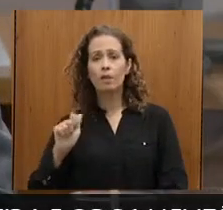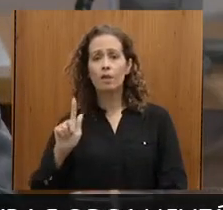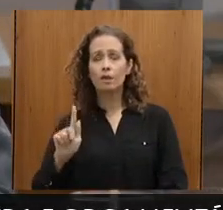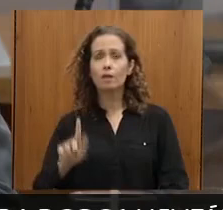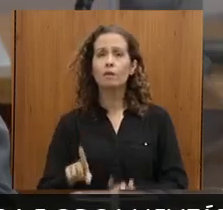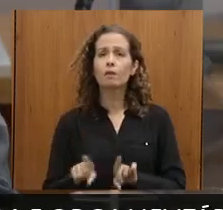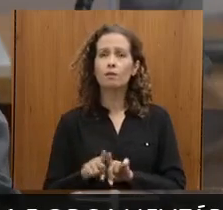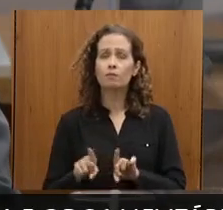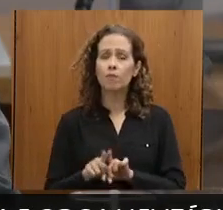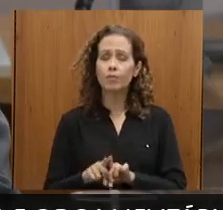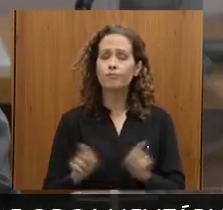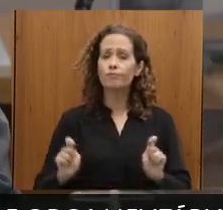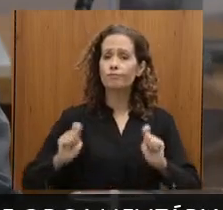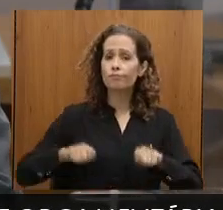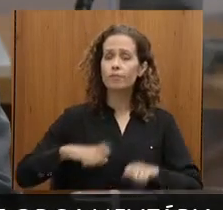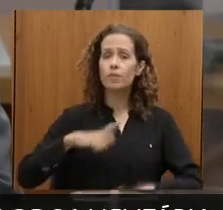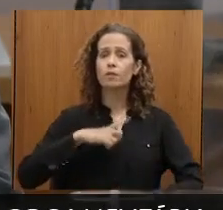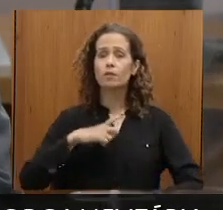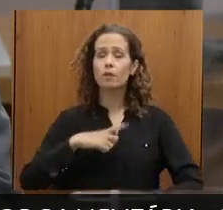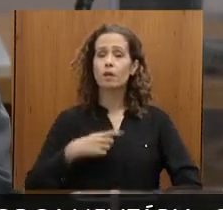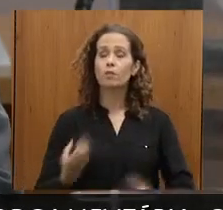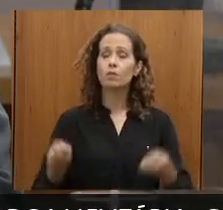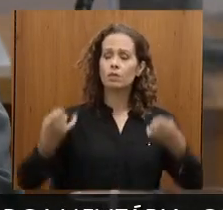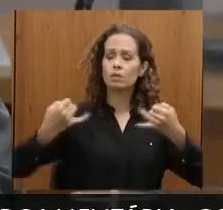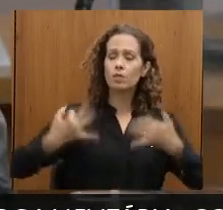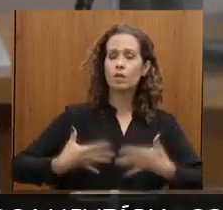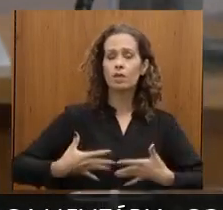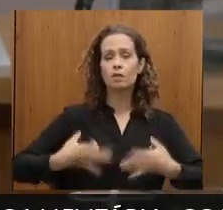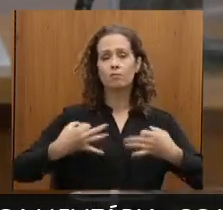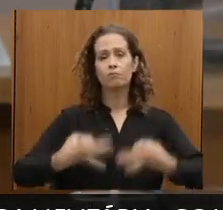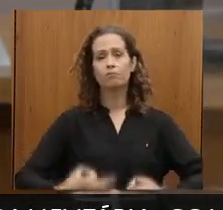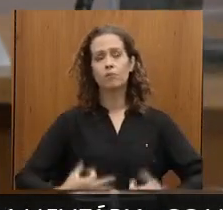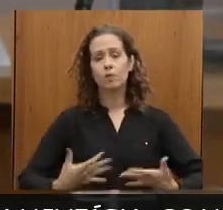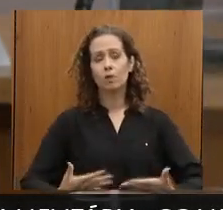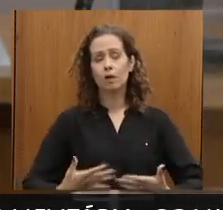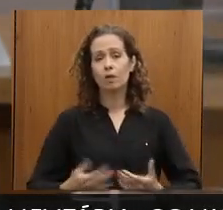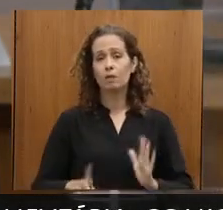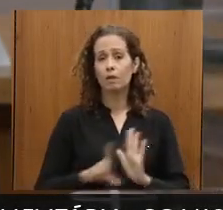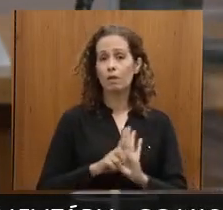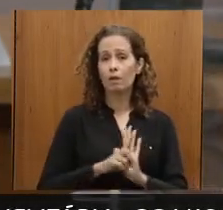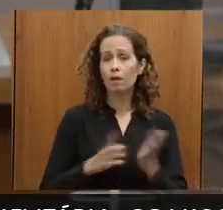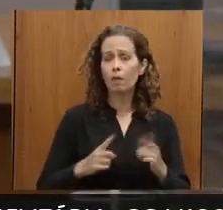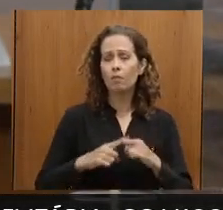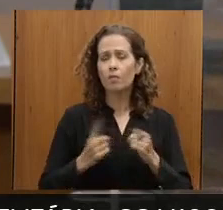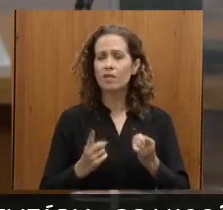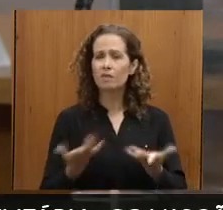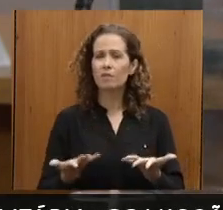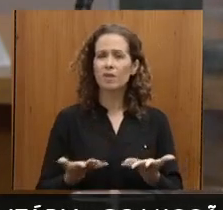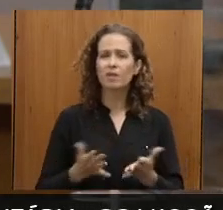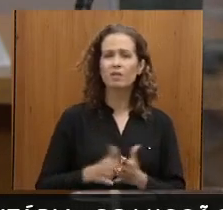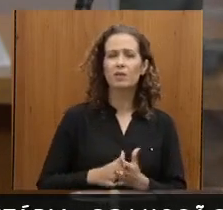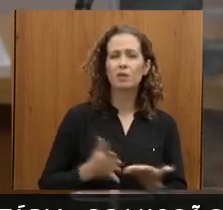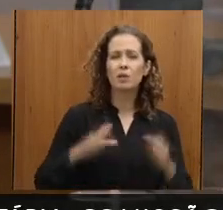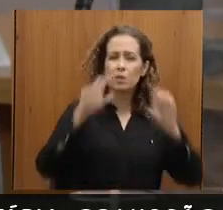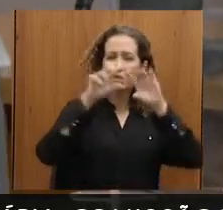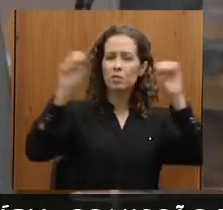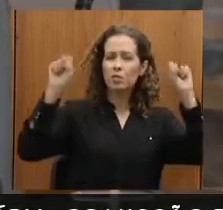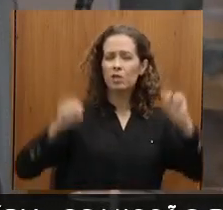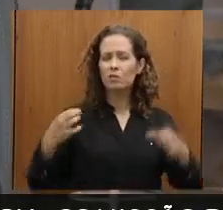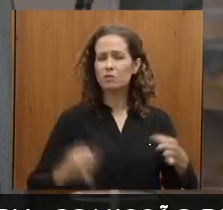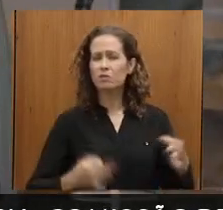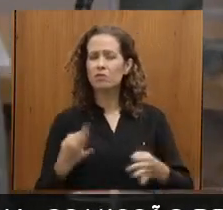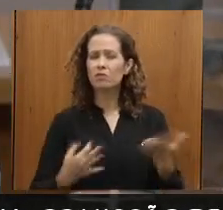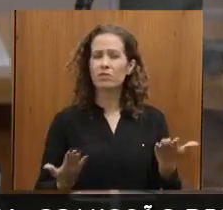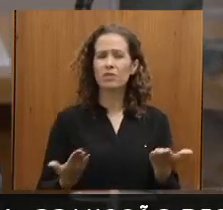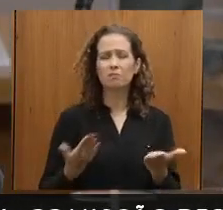haver um componente de justificativa legal, parece que o Tribunal de Justiça de Minas Gerais tem alguma divergência, que